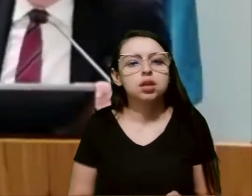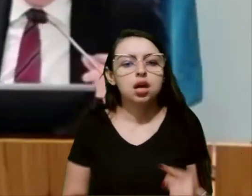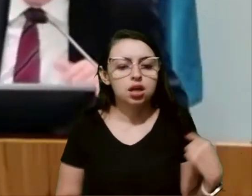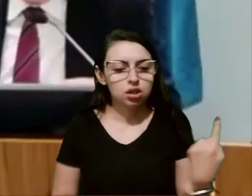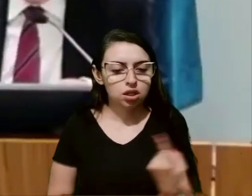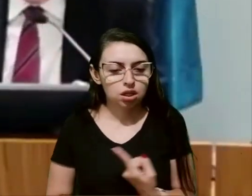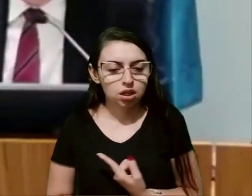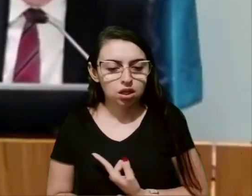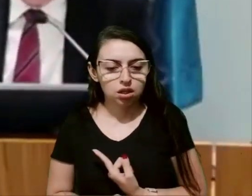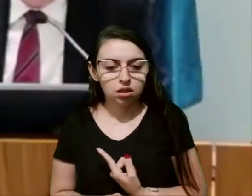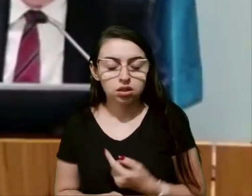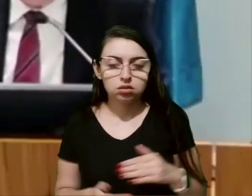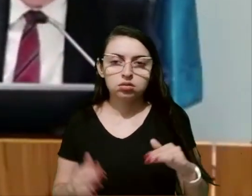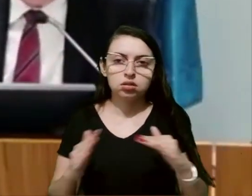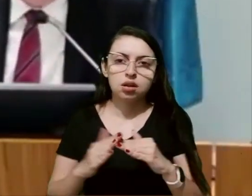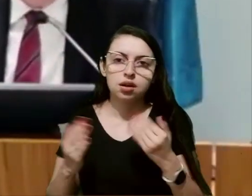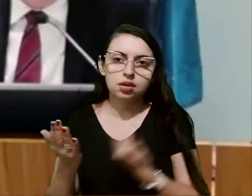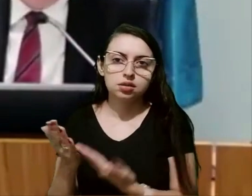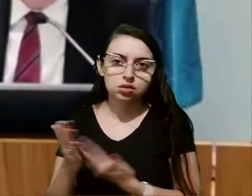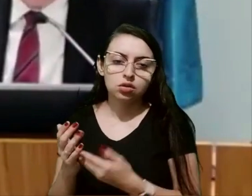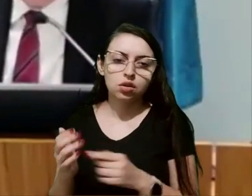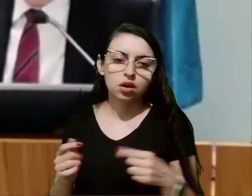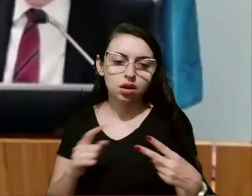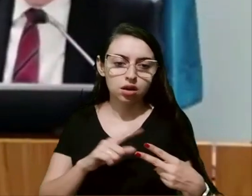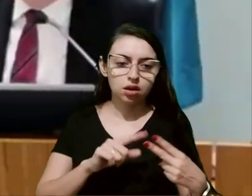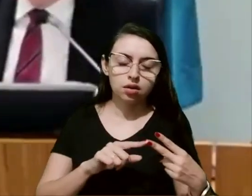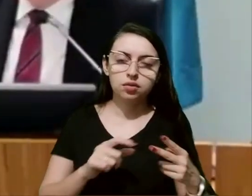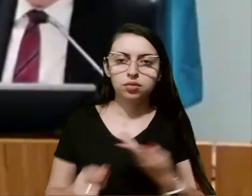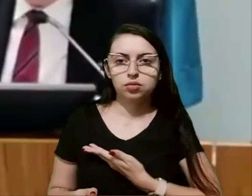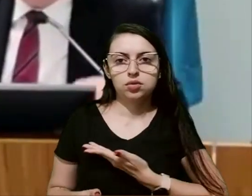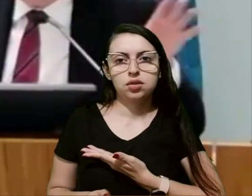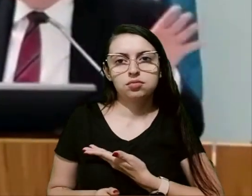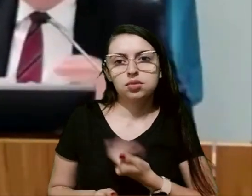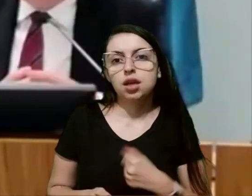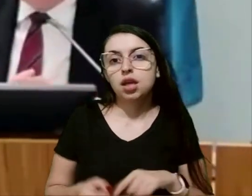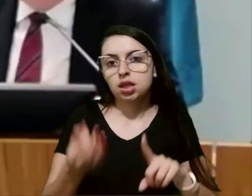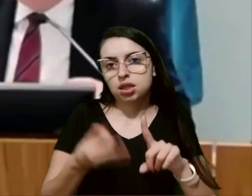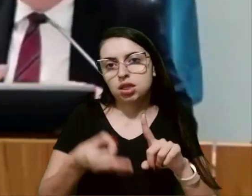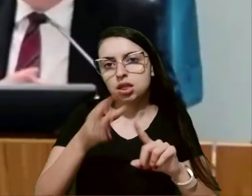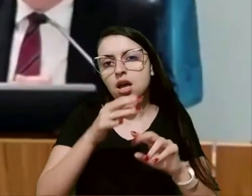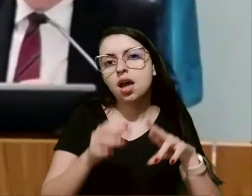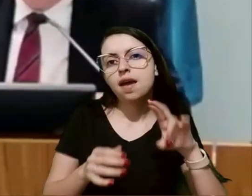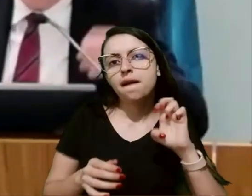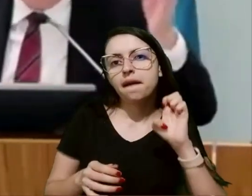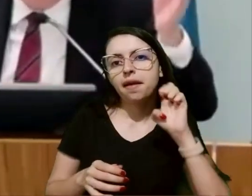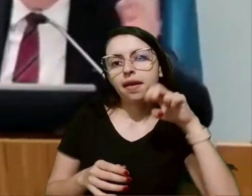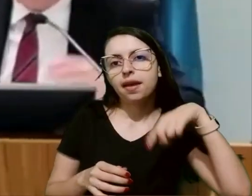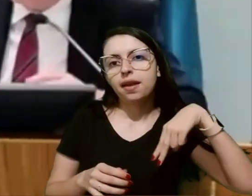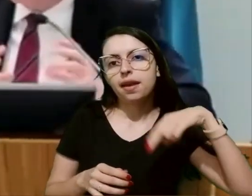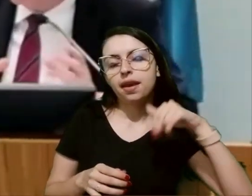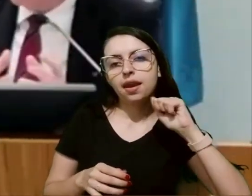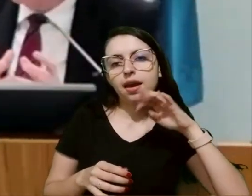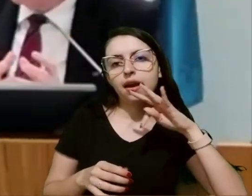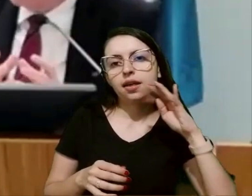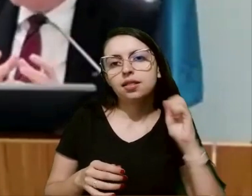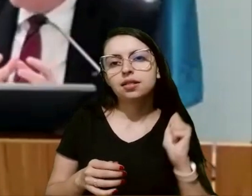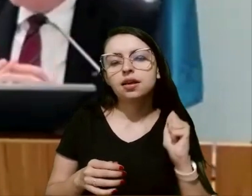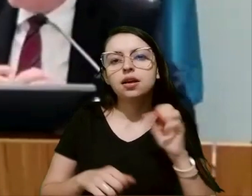Isso fez até com que, no âmbito da escola, eu e uma outra colega, hoje desembargadora federal Renata Lutufo,